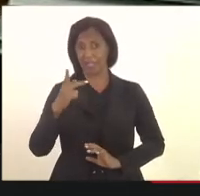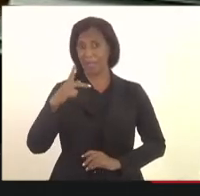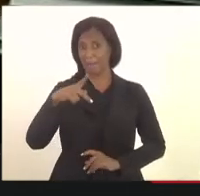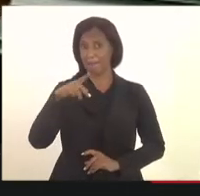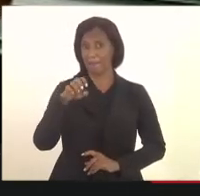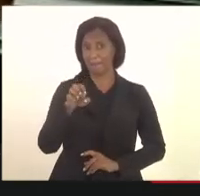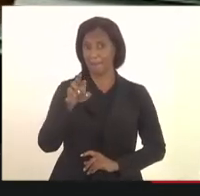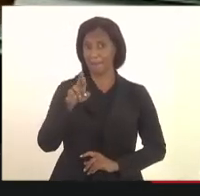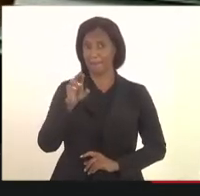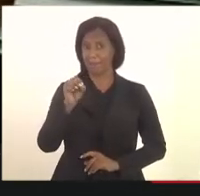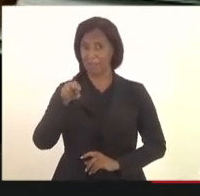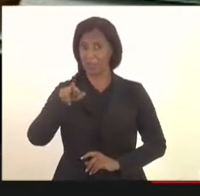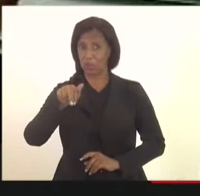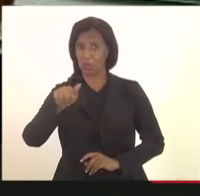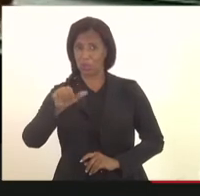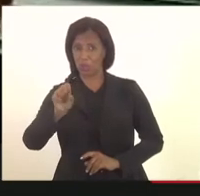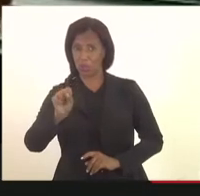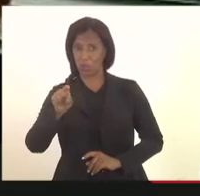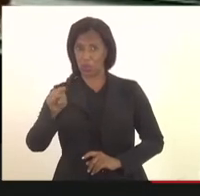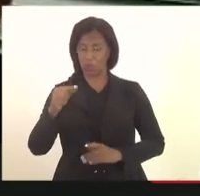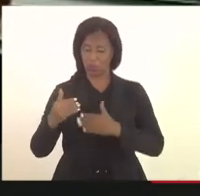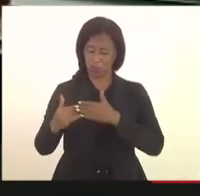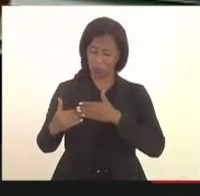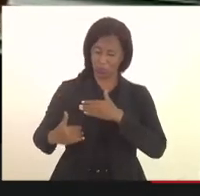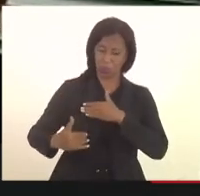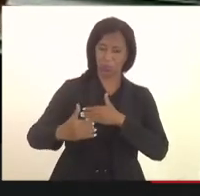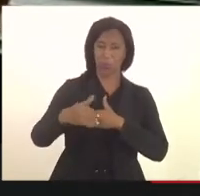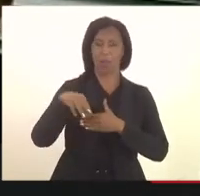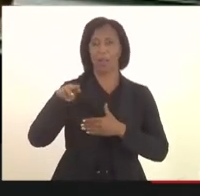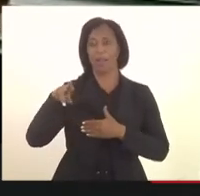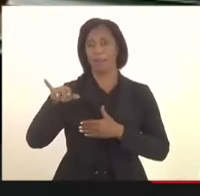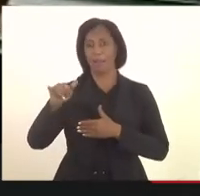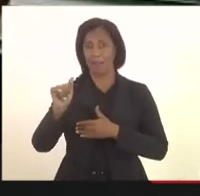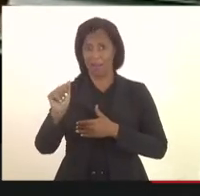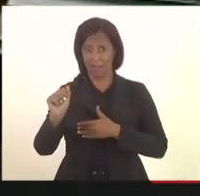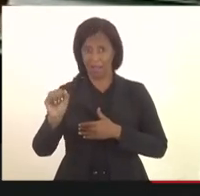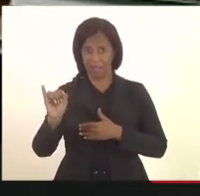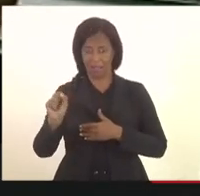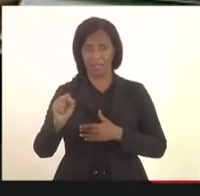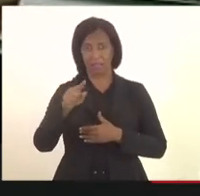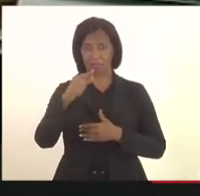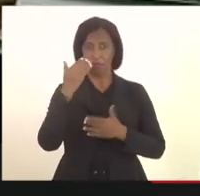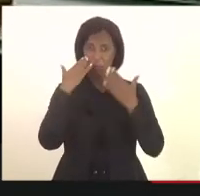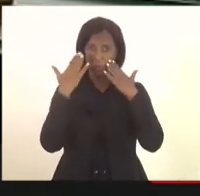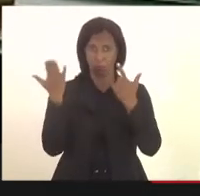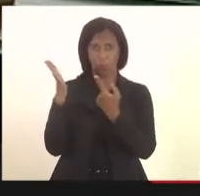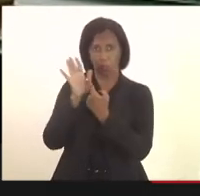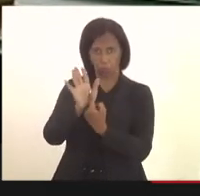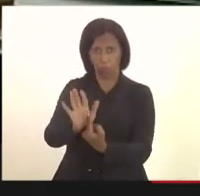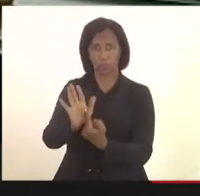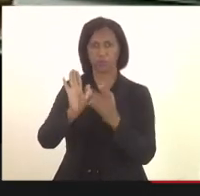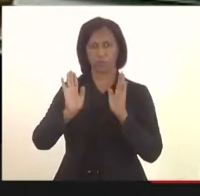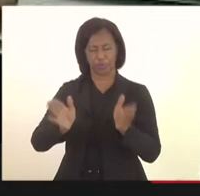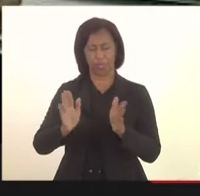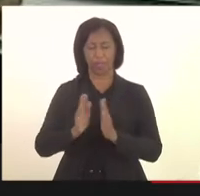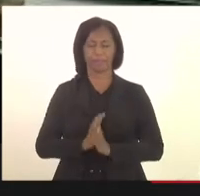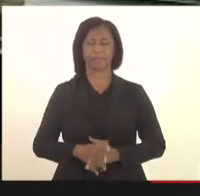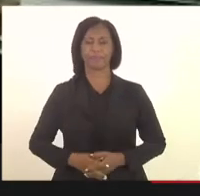Petronas opera a partir da Malásia, como o senhor demonstrou, em grande parte